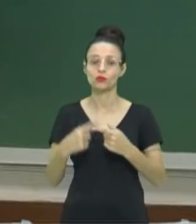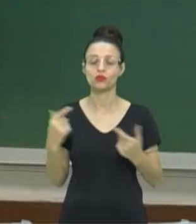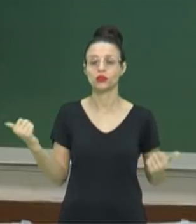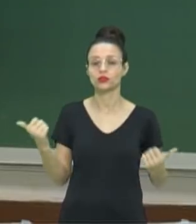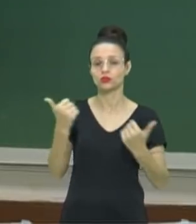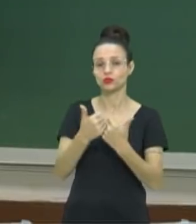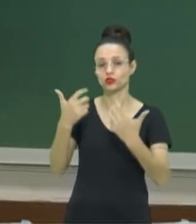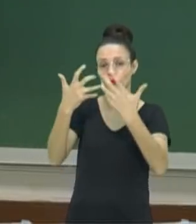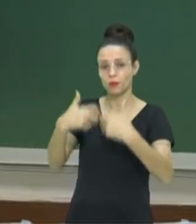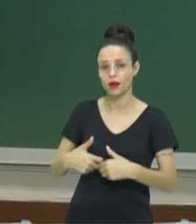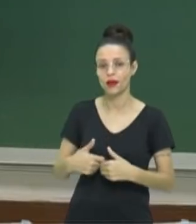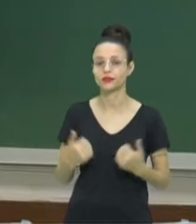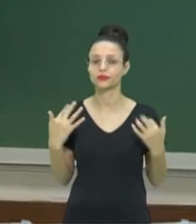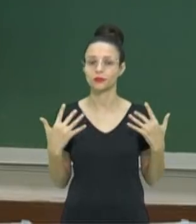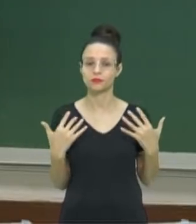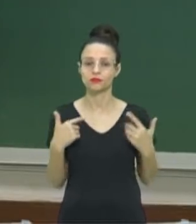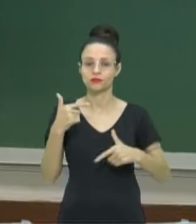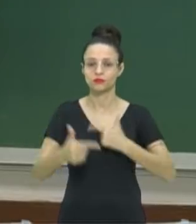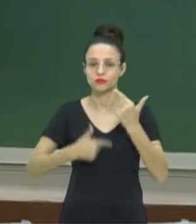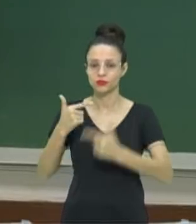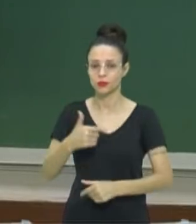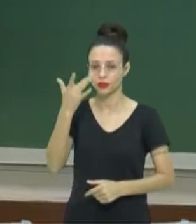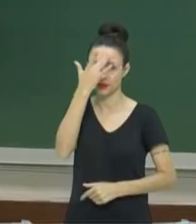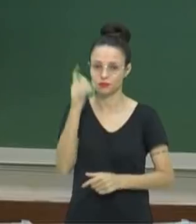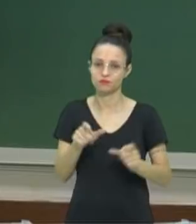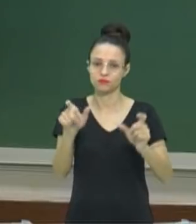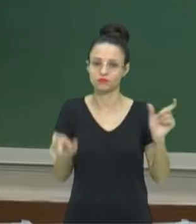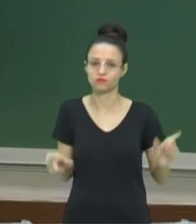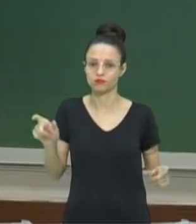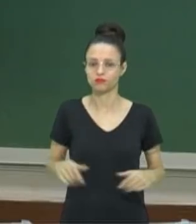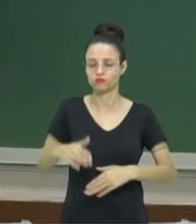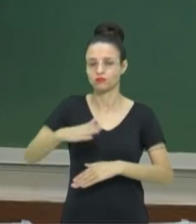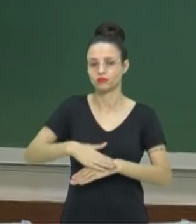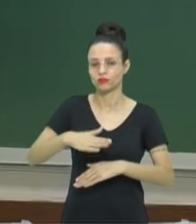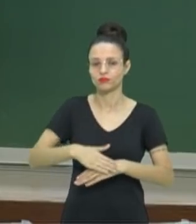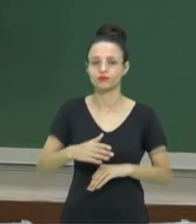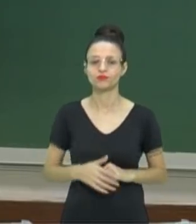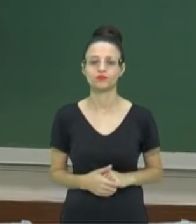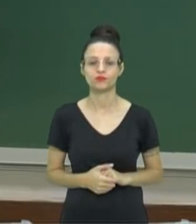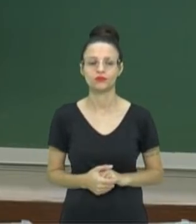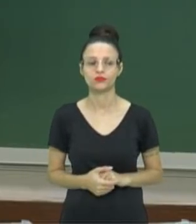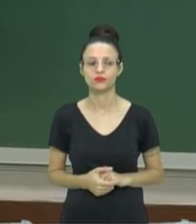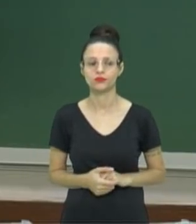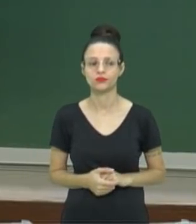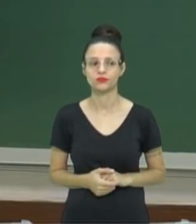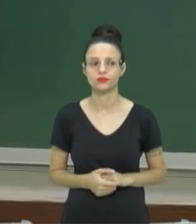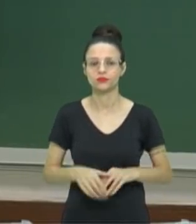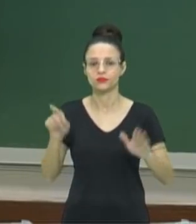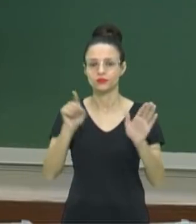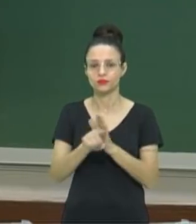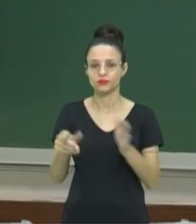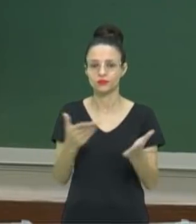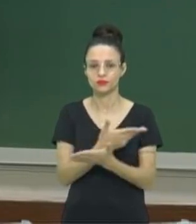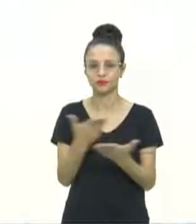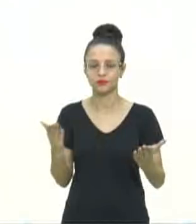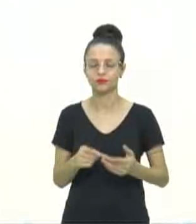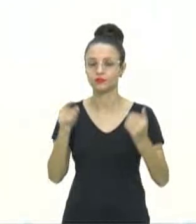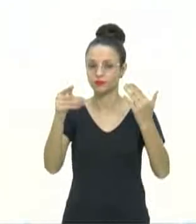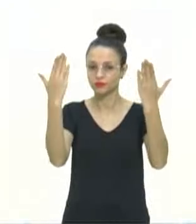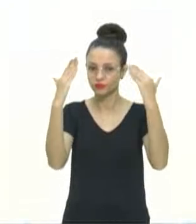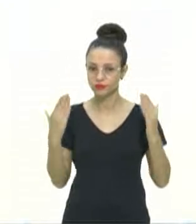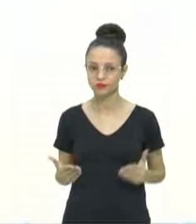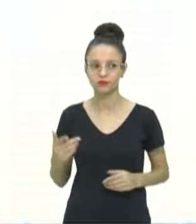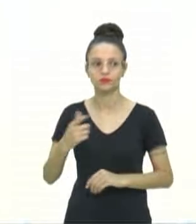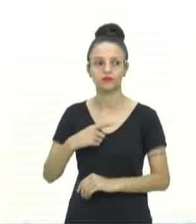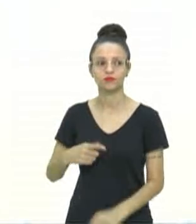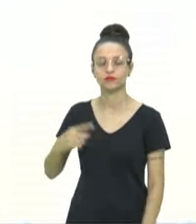máquinas ao invés da mão de obra das pessoas, diretamente, né? Perguntinha ali. Analise ali, nós